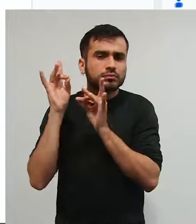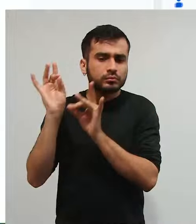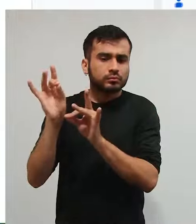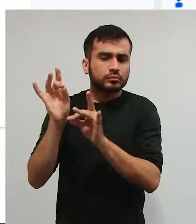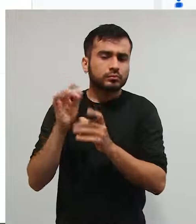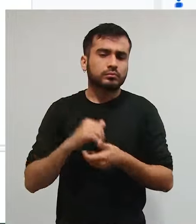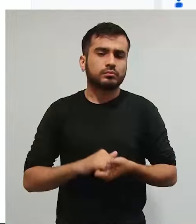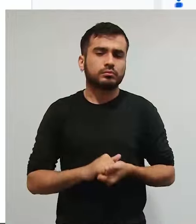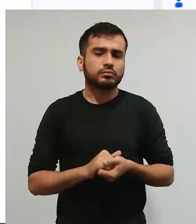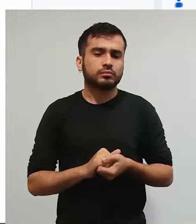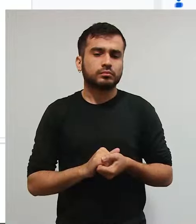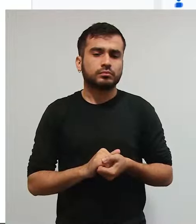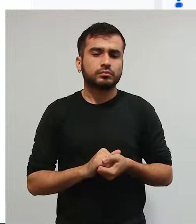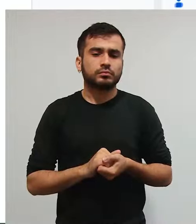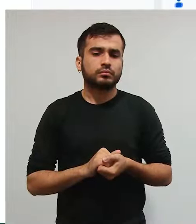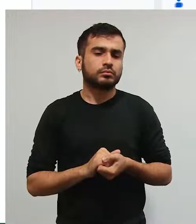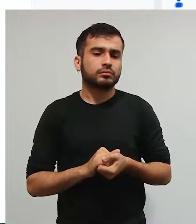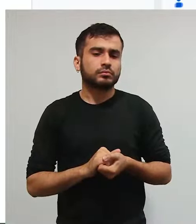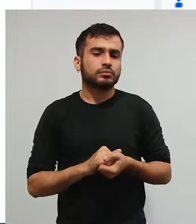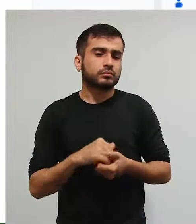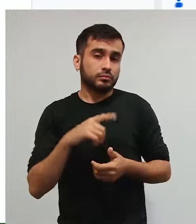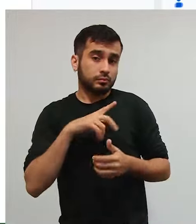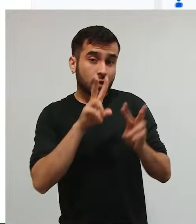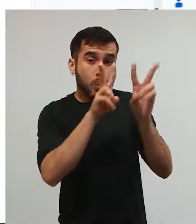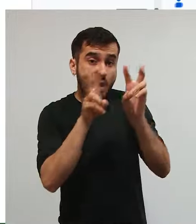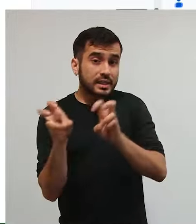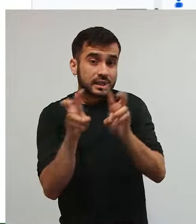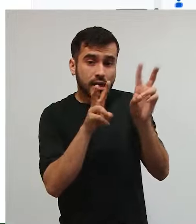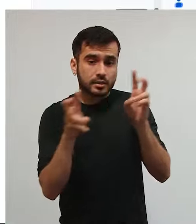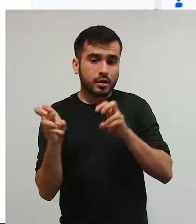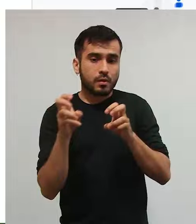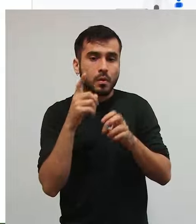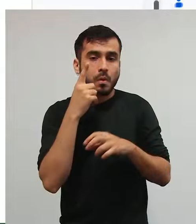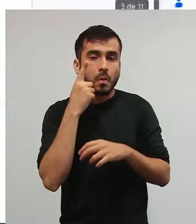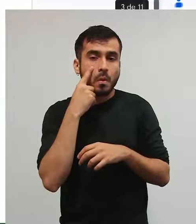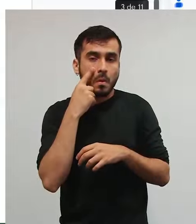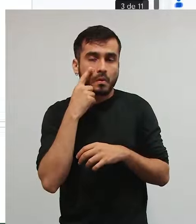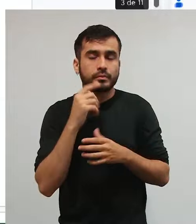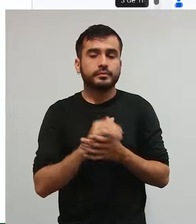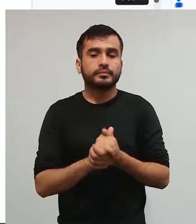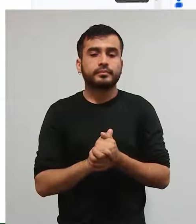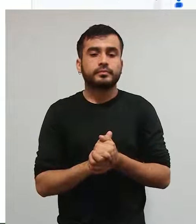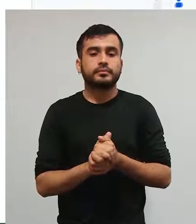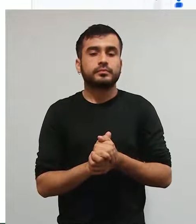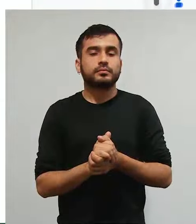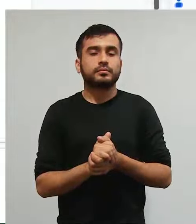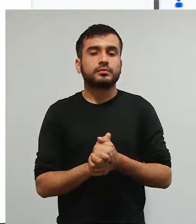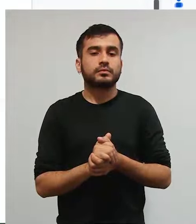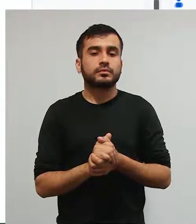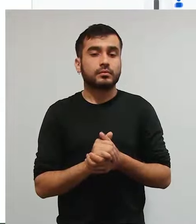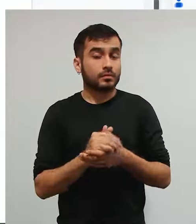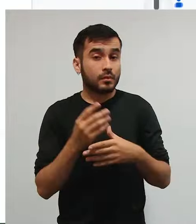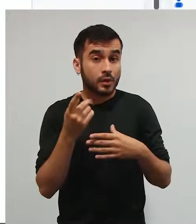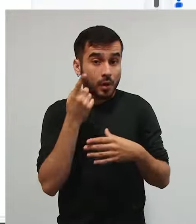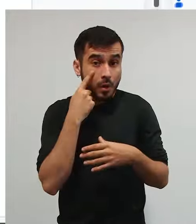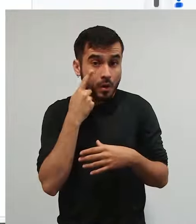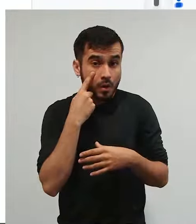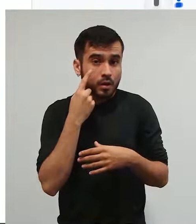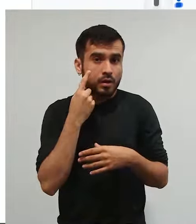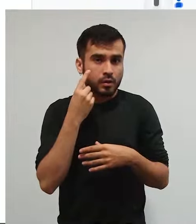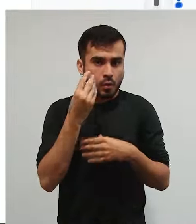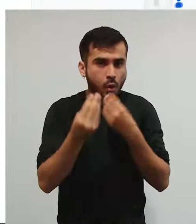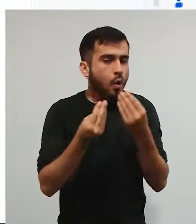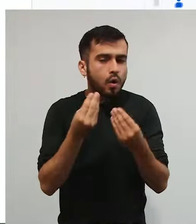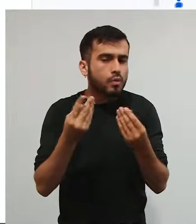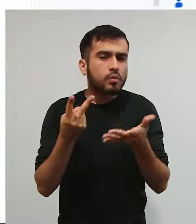tem aqui no nosso projeto. Só para a gente visualizar bonitinho, olha só. Aqui